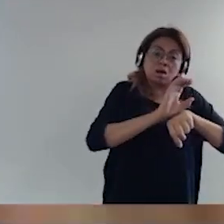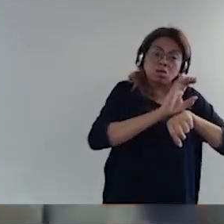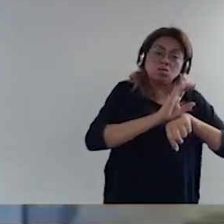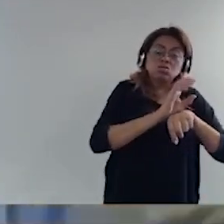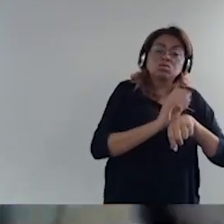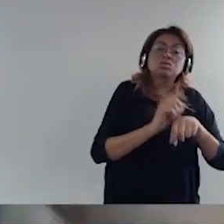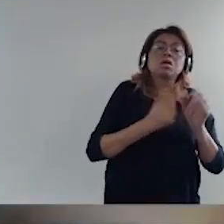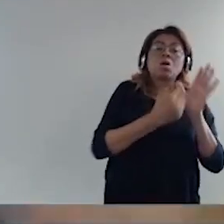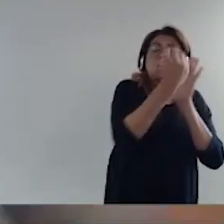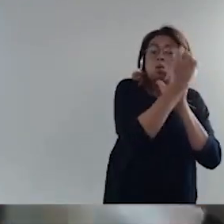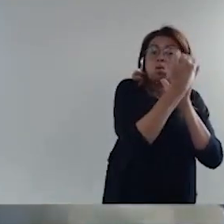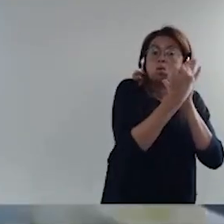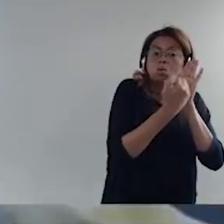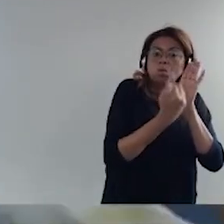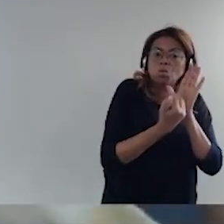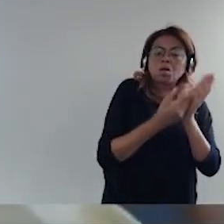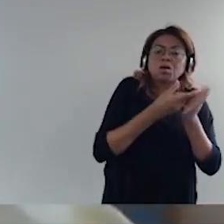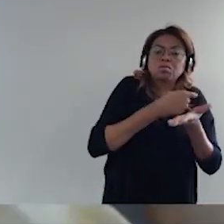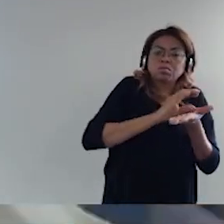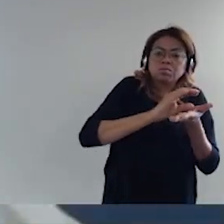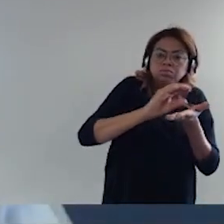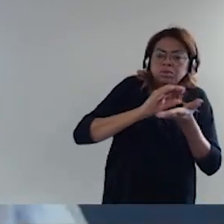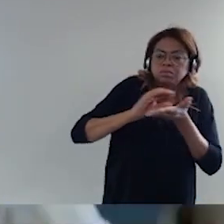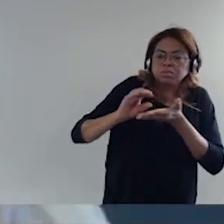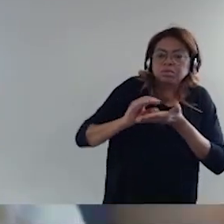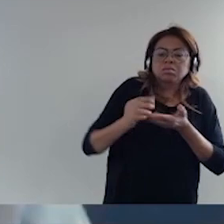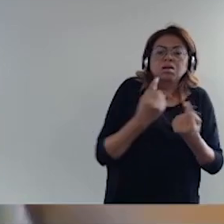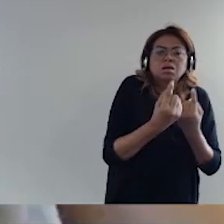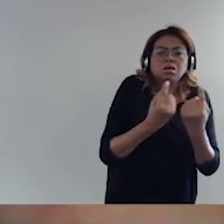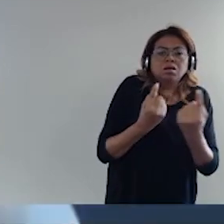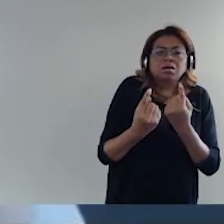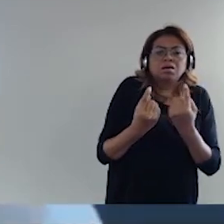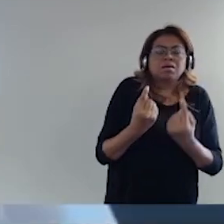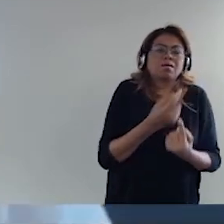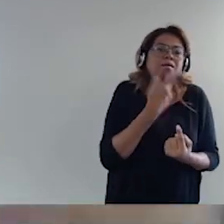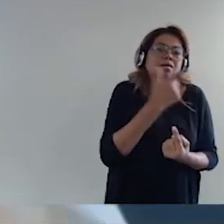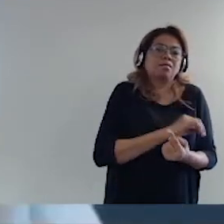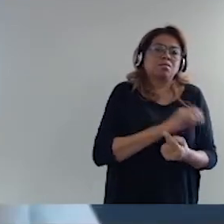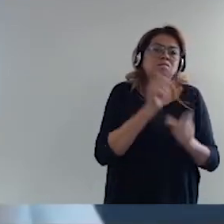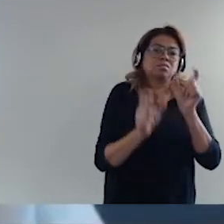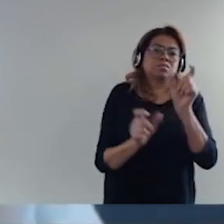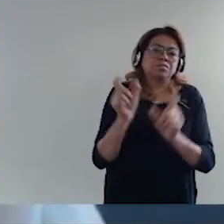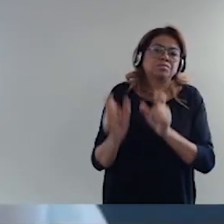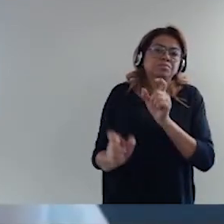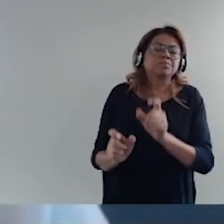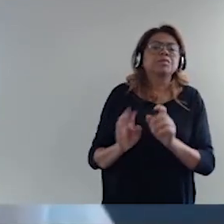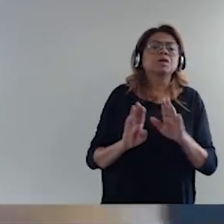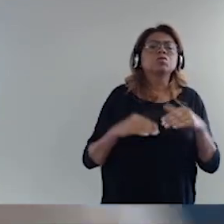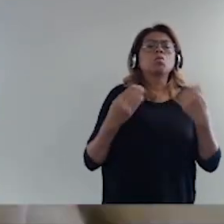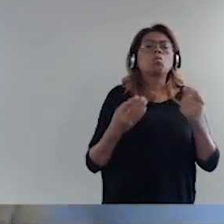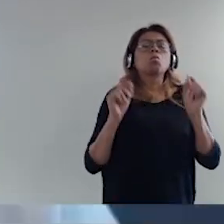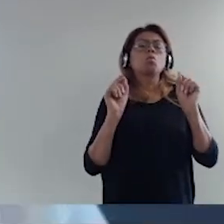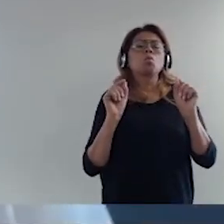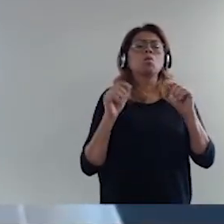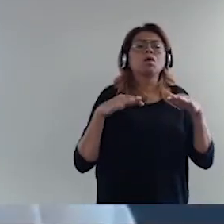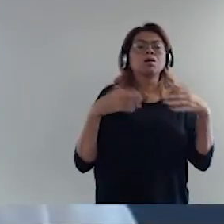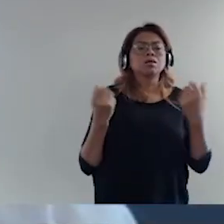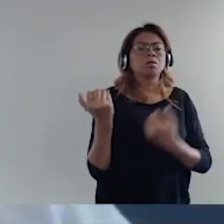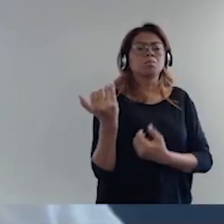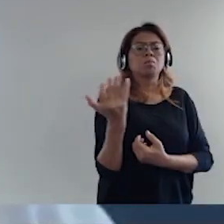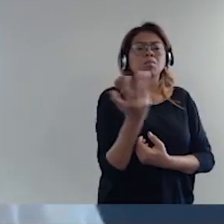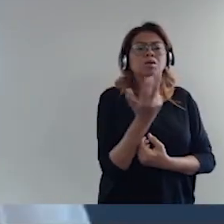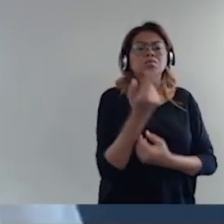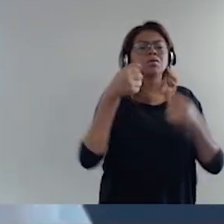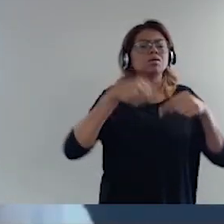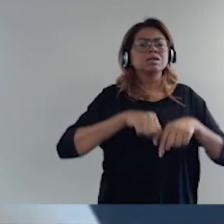os entes, não é? E atribuições específicas para todos os entes. O que é essa fantástica